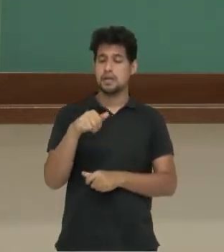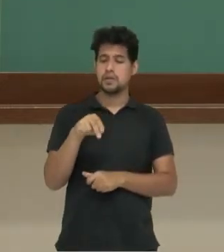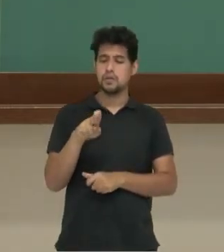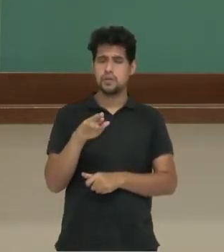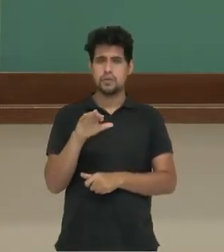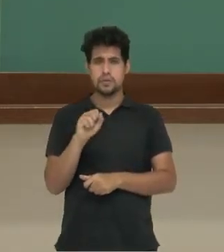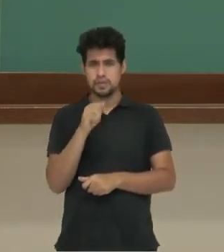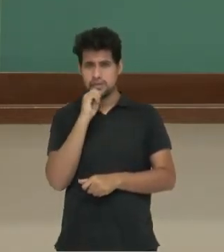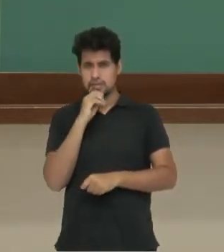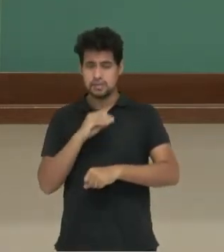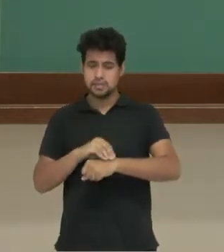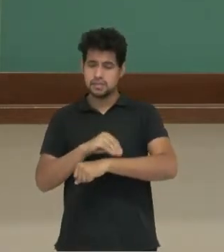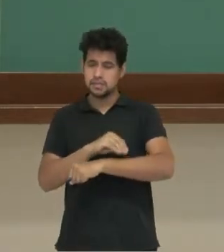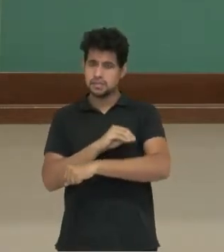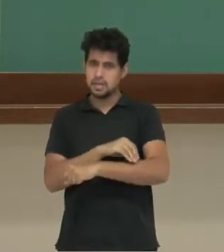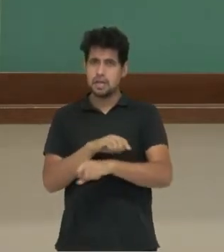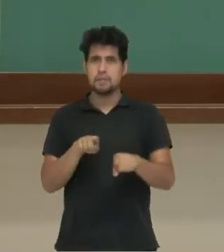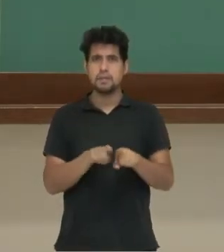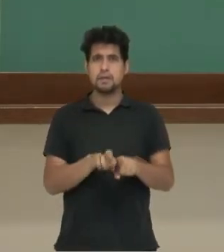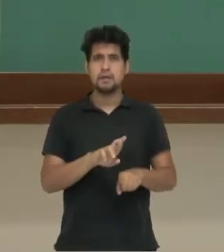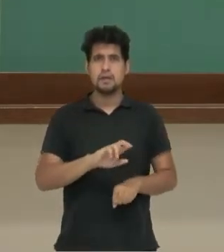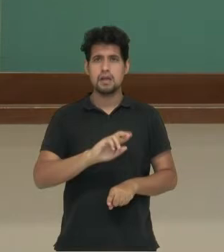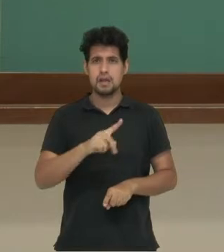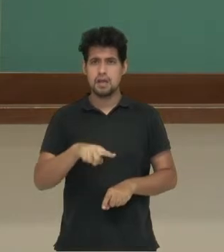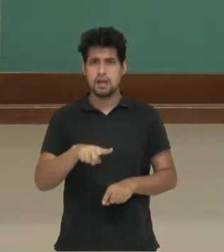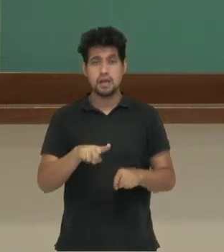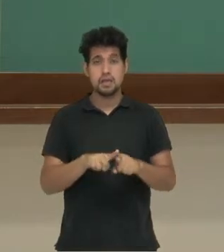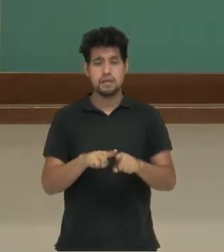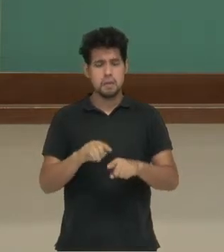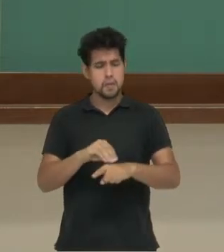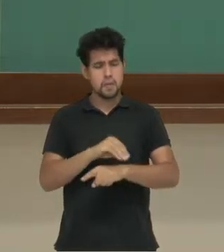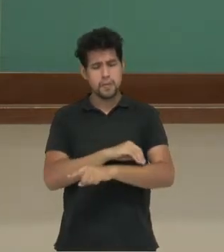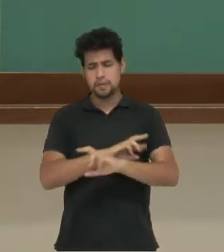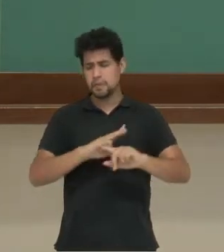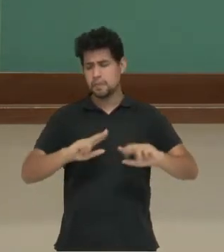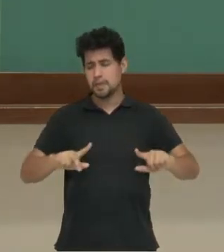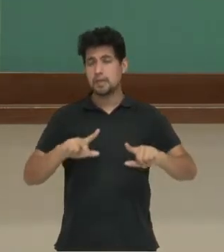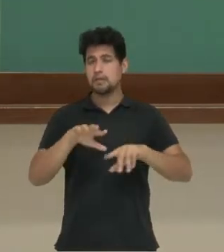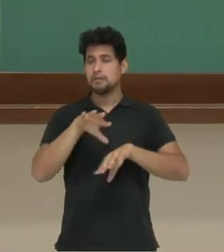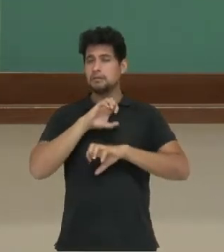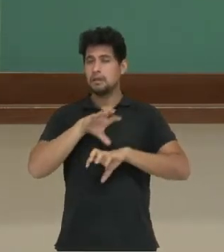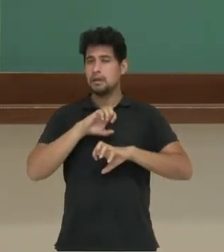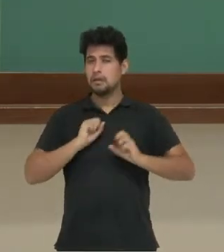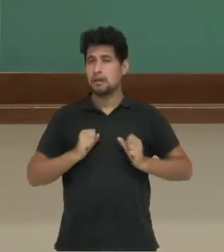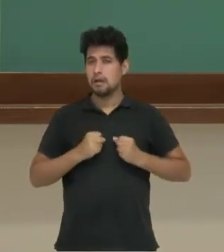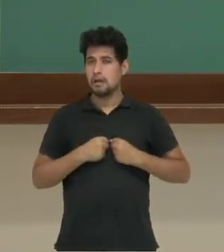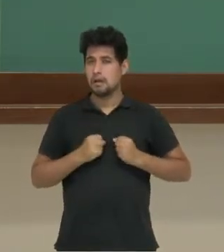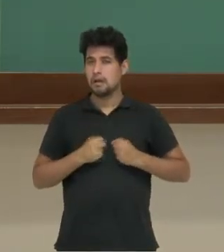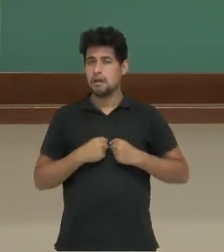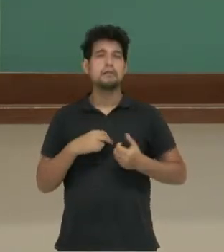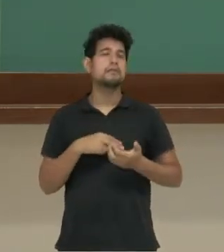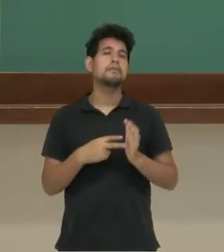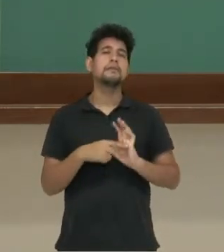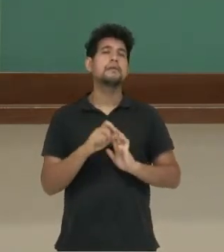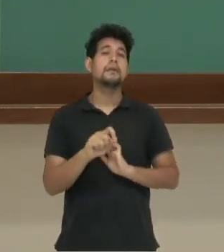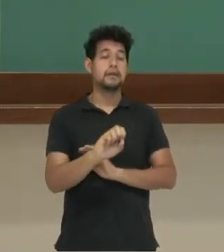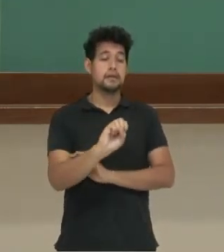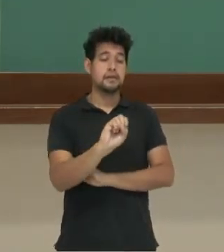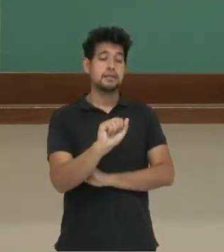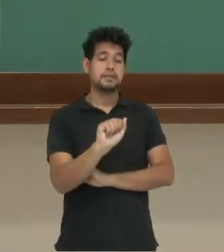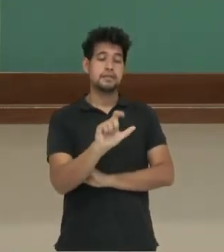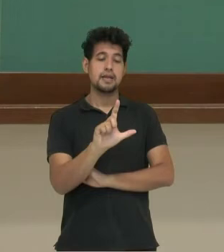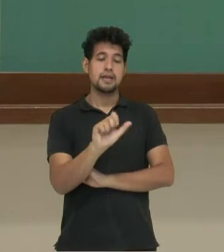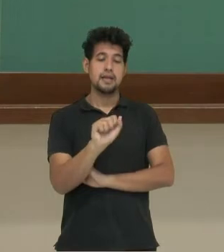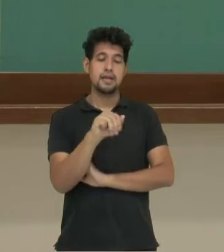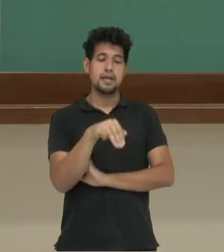e pererecas, ela pode acontecer tanto pelo pulmão quanto pela pele. Nos urodelos, que seriam as salamandras e os tritões,